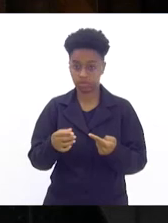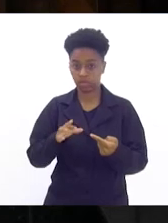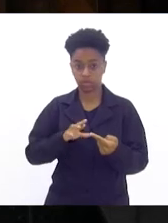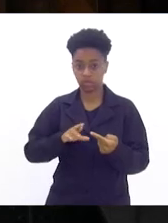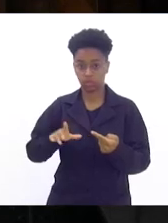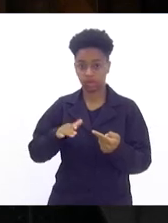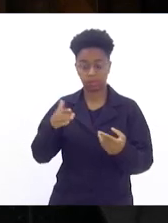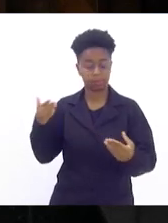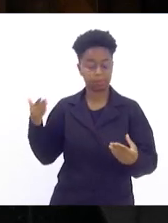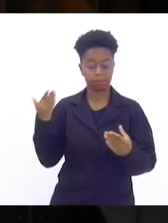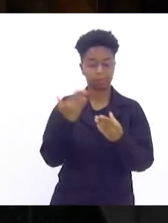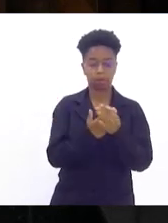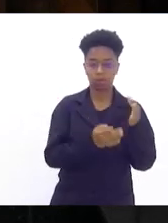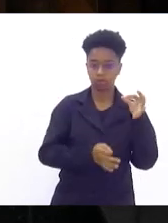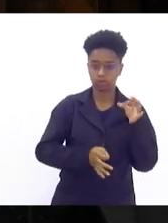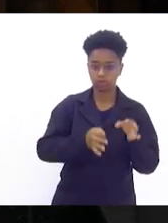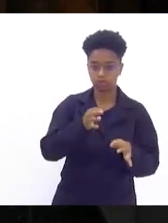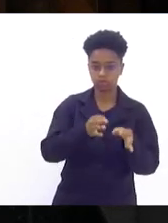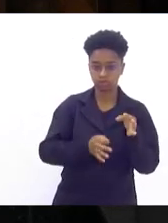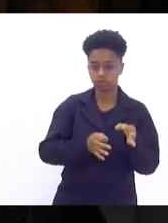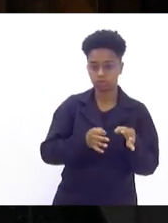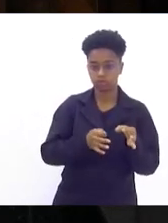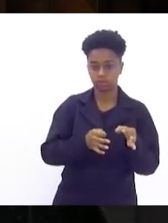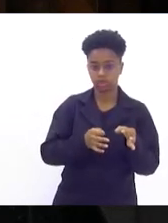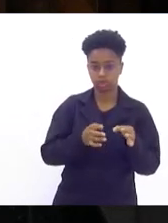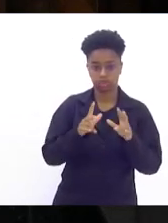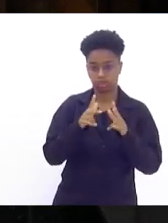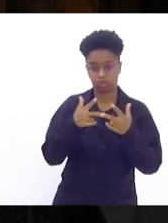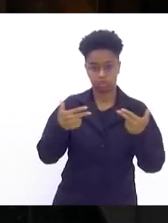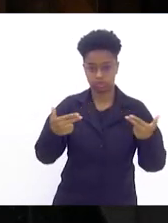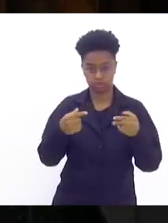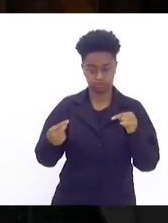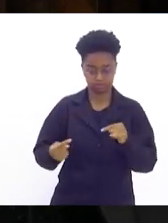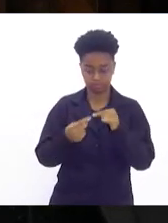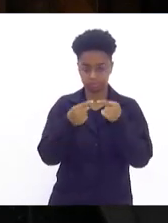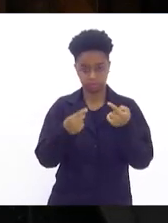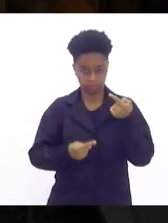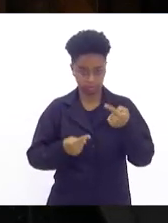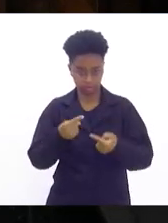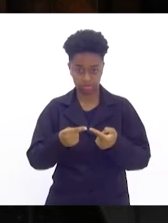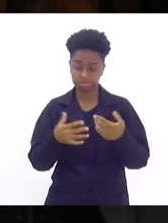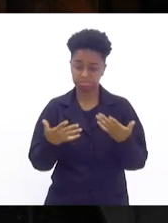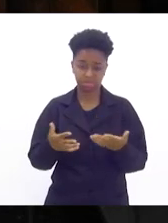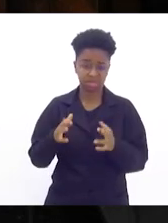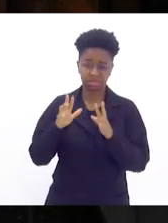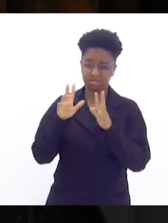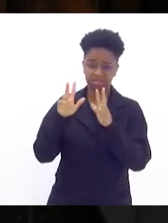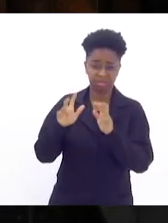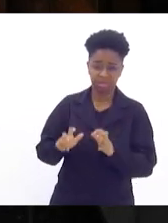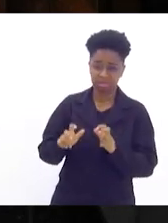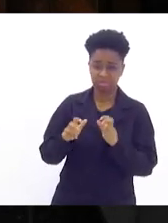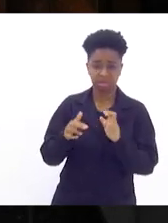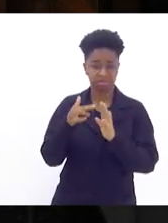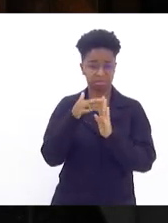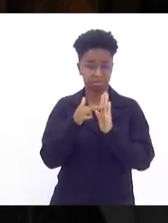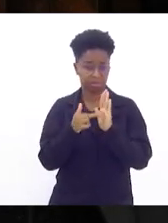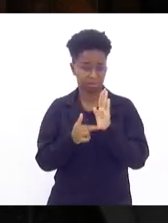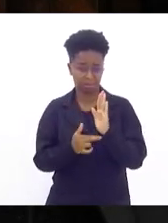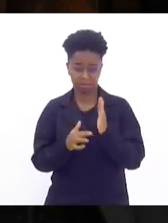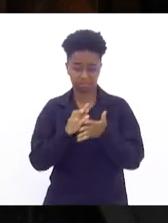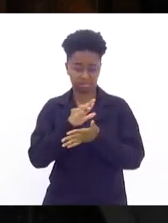judicializar O que é da política então regimentais etc